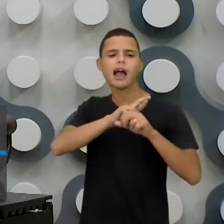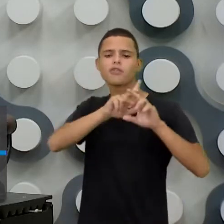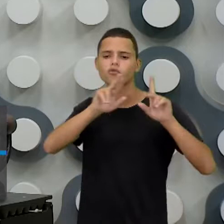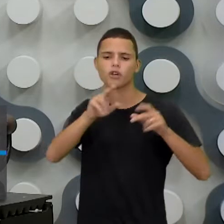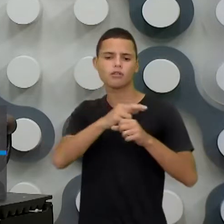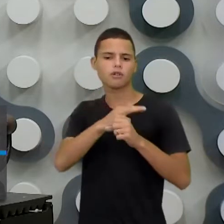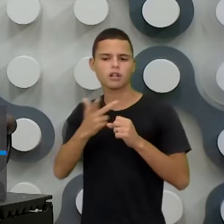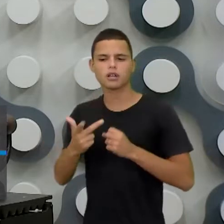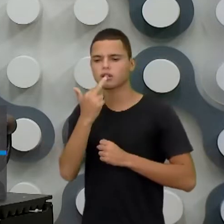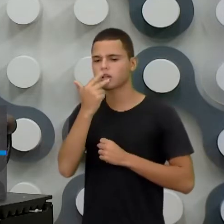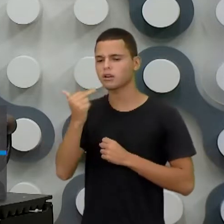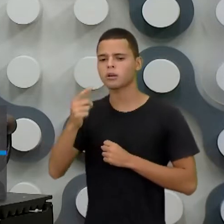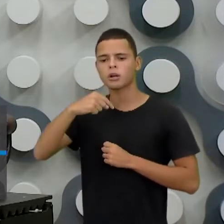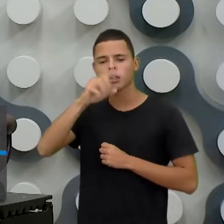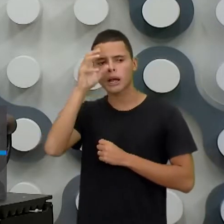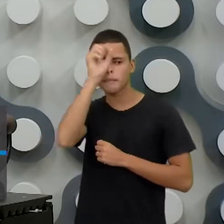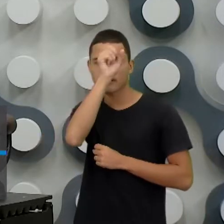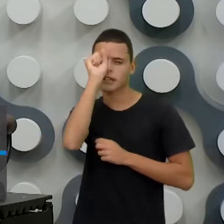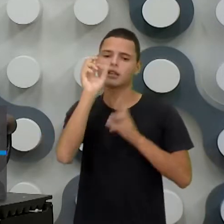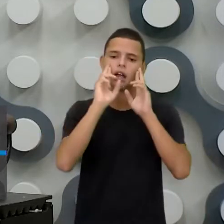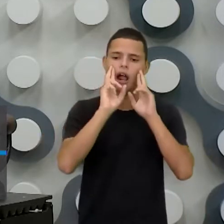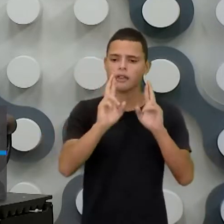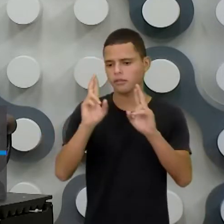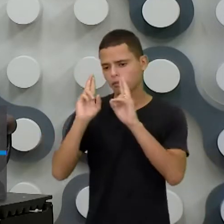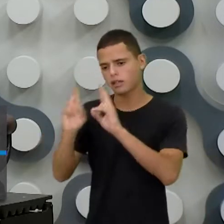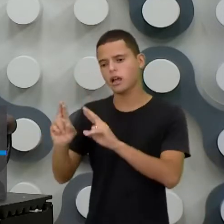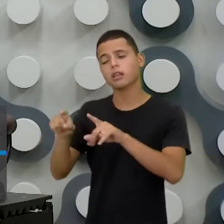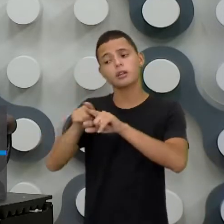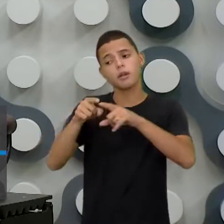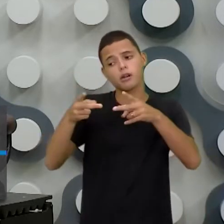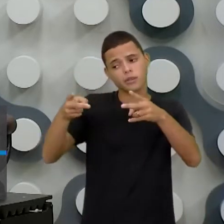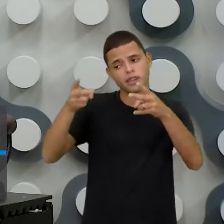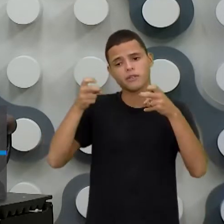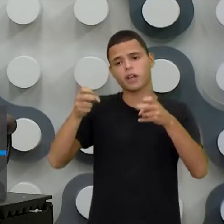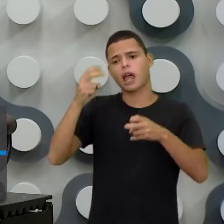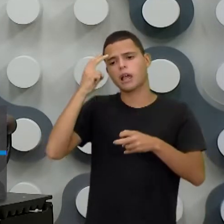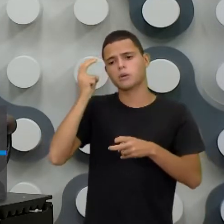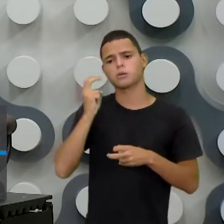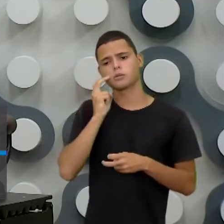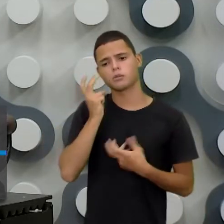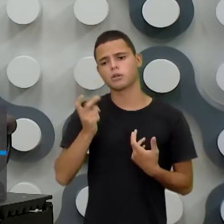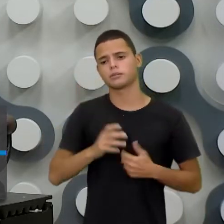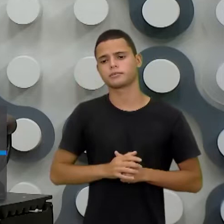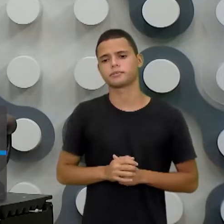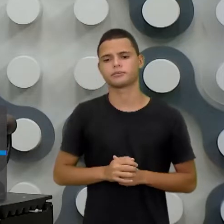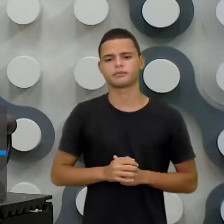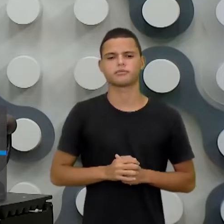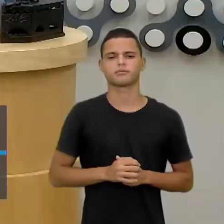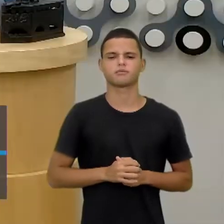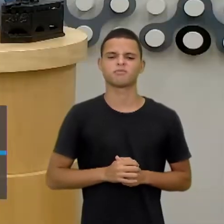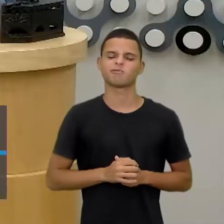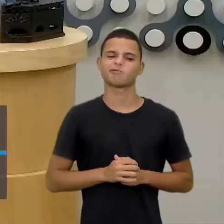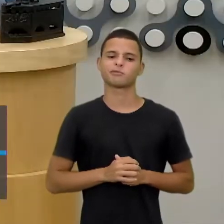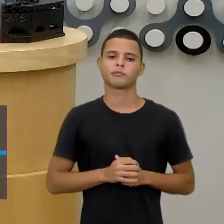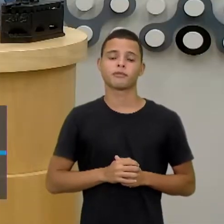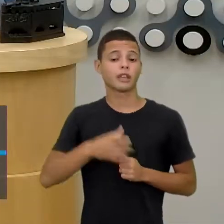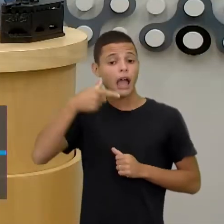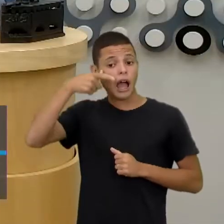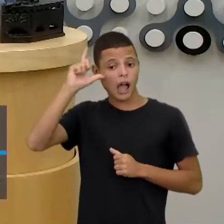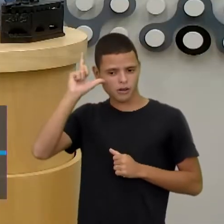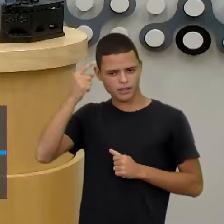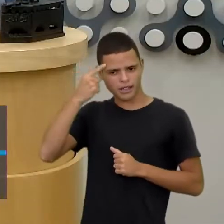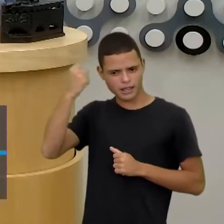aí também a respeitar o diverso e observar isso como uma cultura, né? Como parte da nossa cultura. Porque até a gente conversou sobre isso ontem, né,